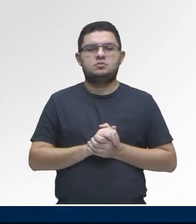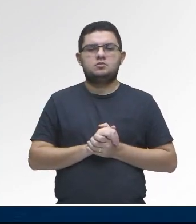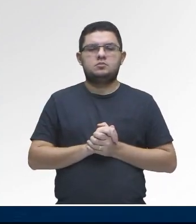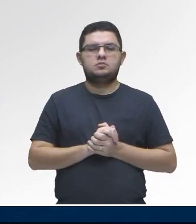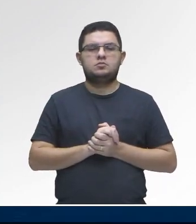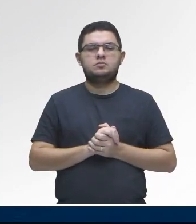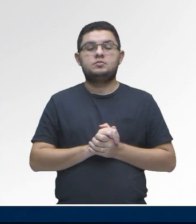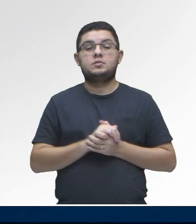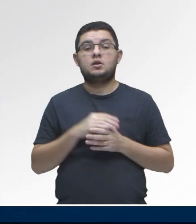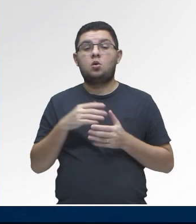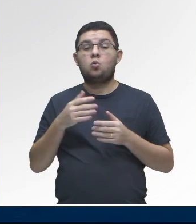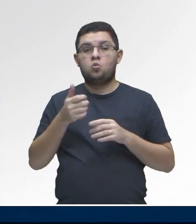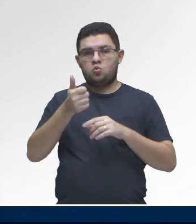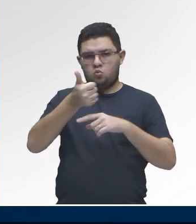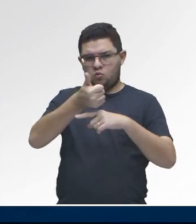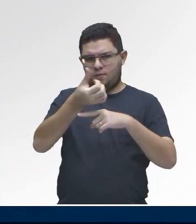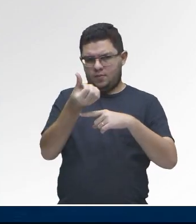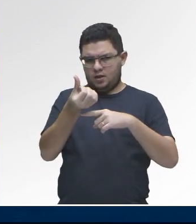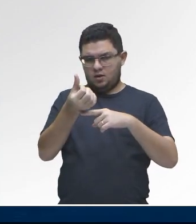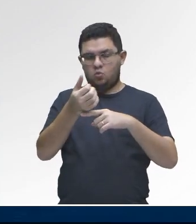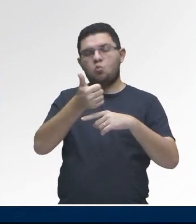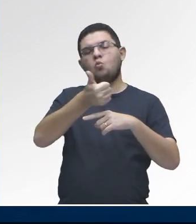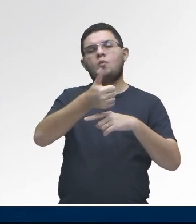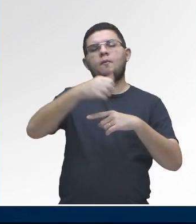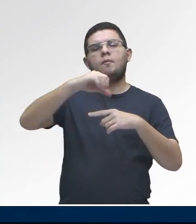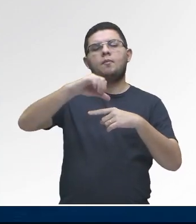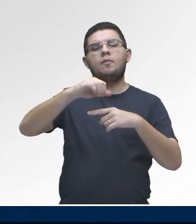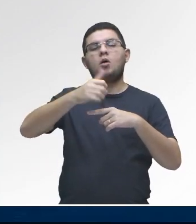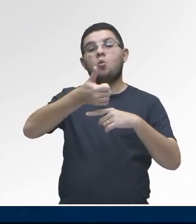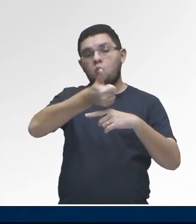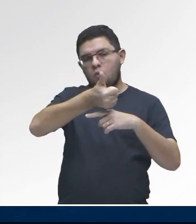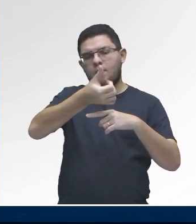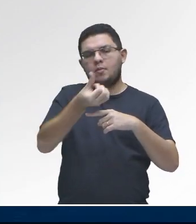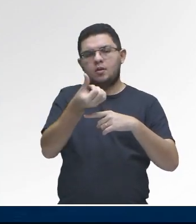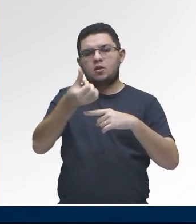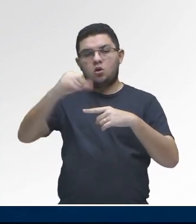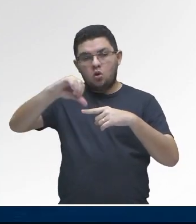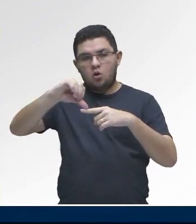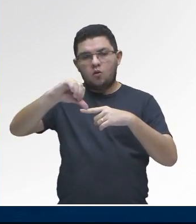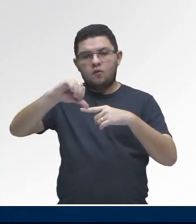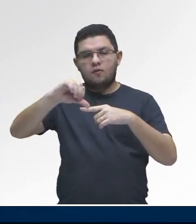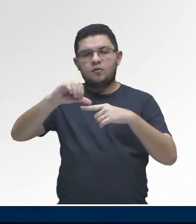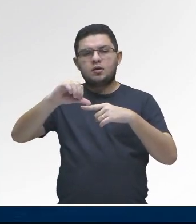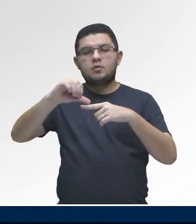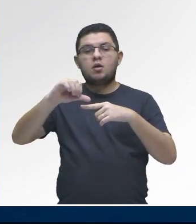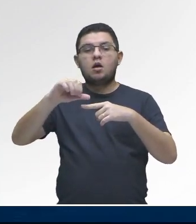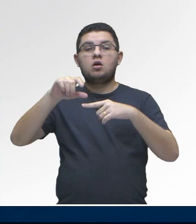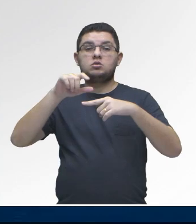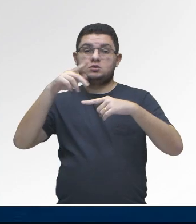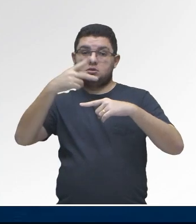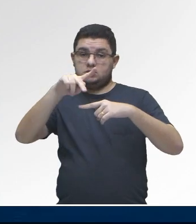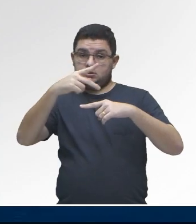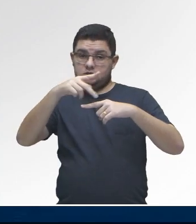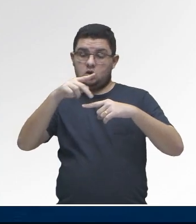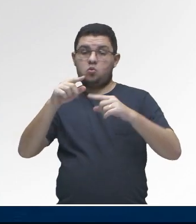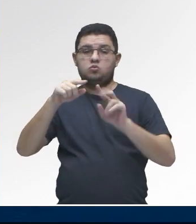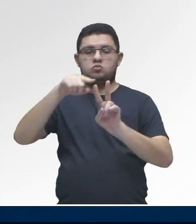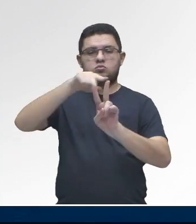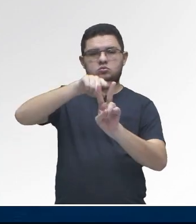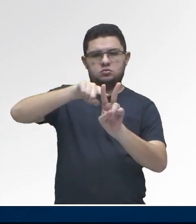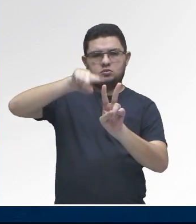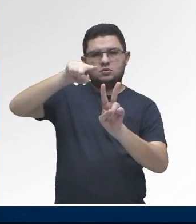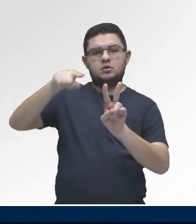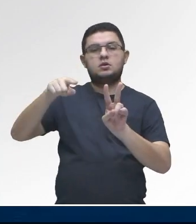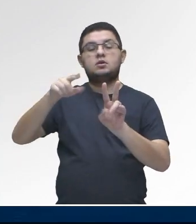de 225 é 15. Por quê? Porque 13 ao